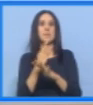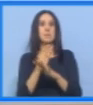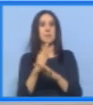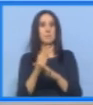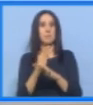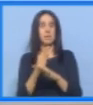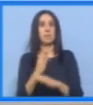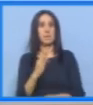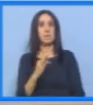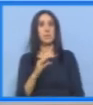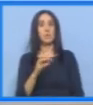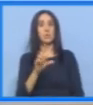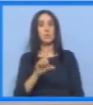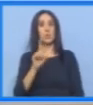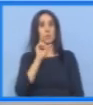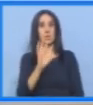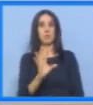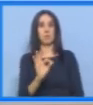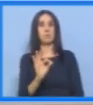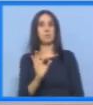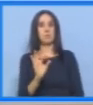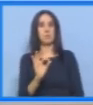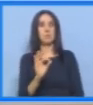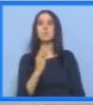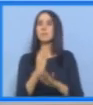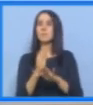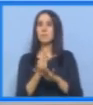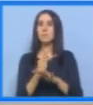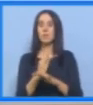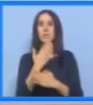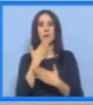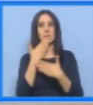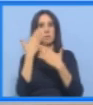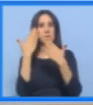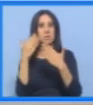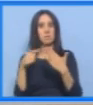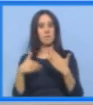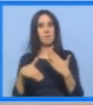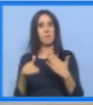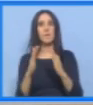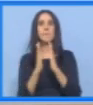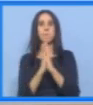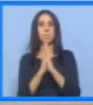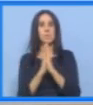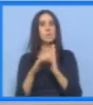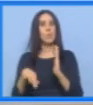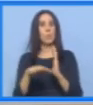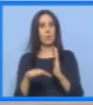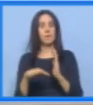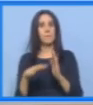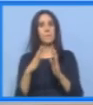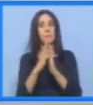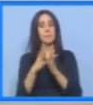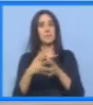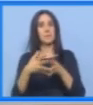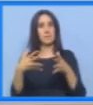dia 14 de julho, a celebração da Ação de Graças, que vai ter uma missa na Basílica do Santuário